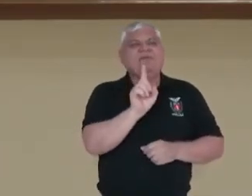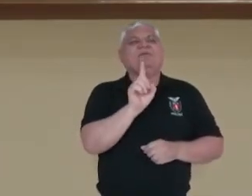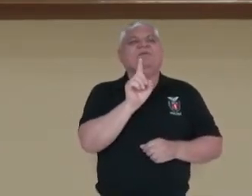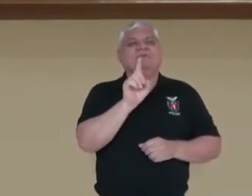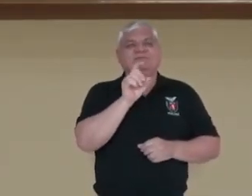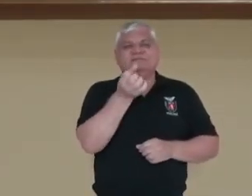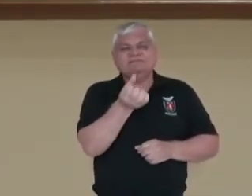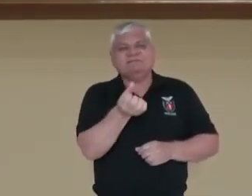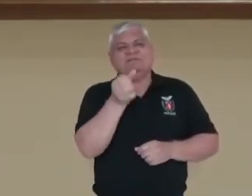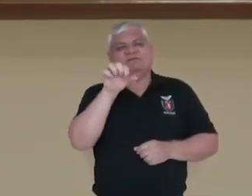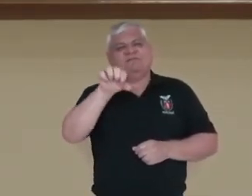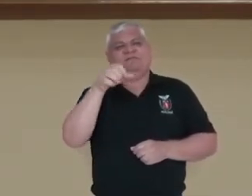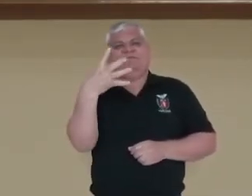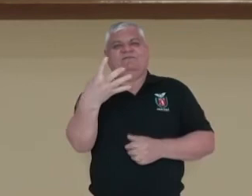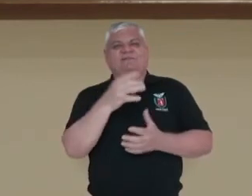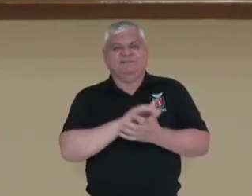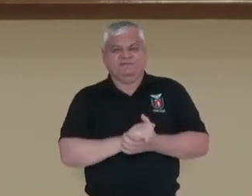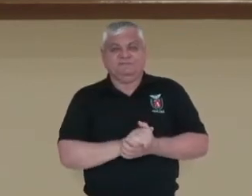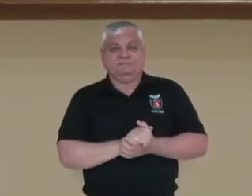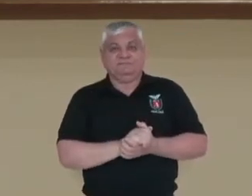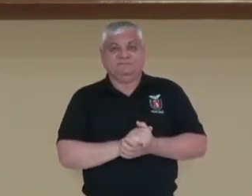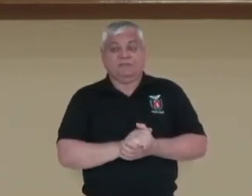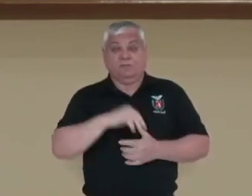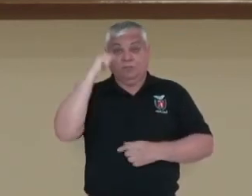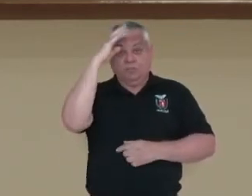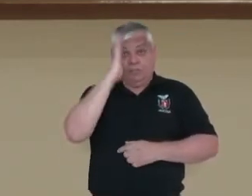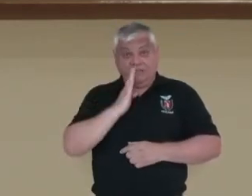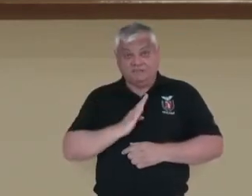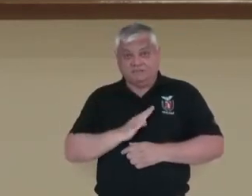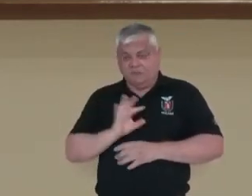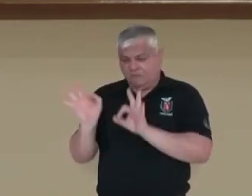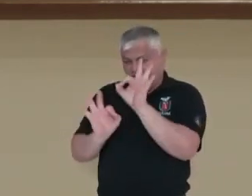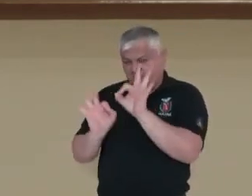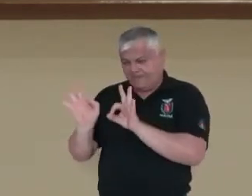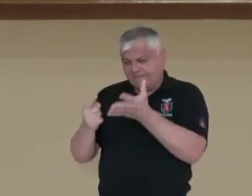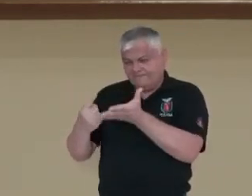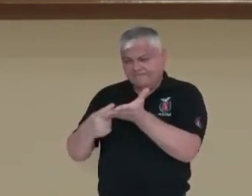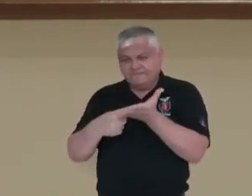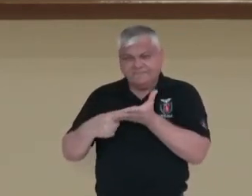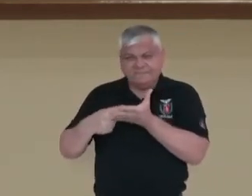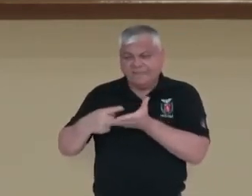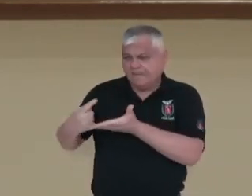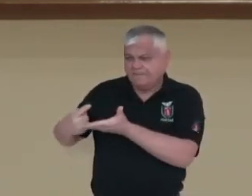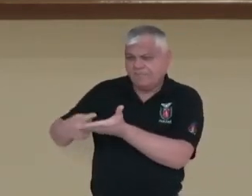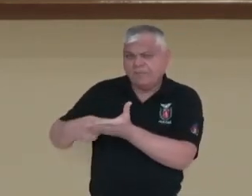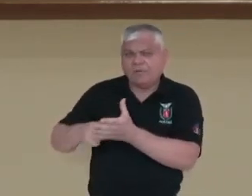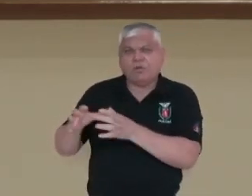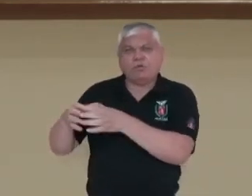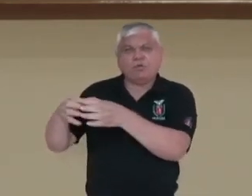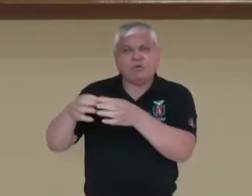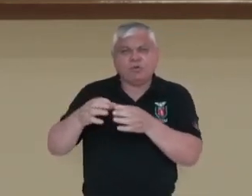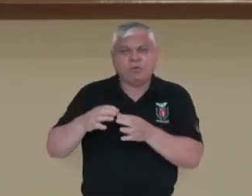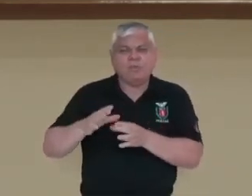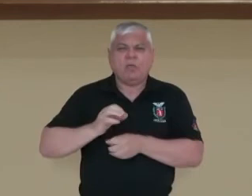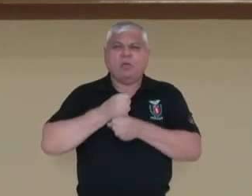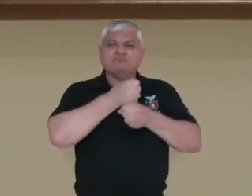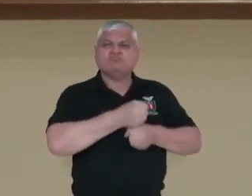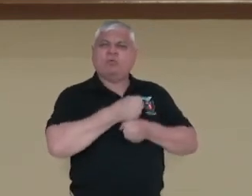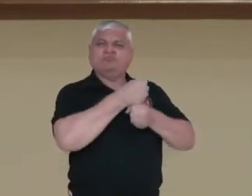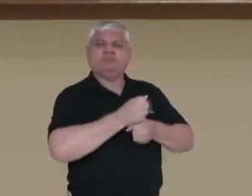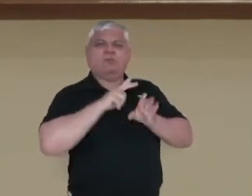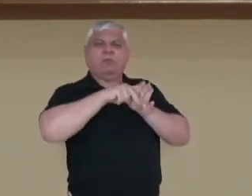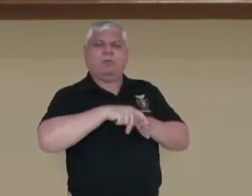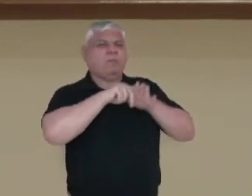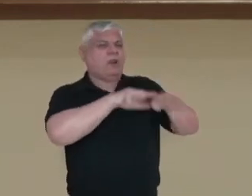o país, né, o Brasil, enfim, o governo do Brasil se organizou, né, houve várias expedições e a